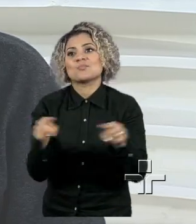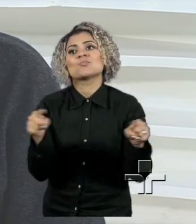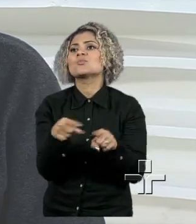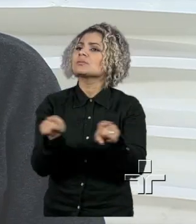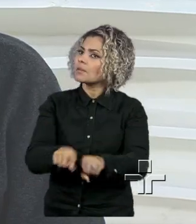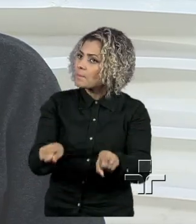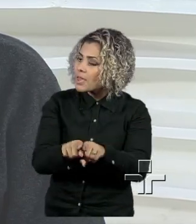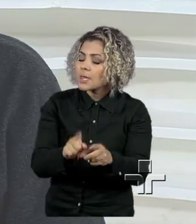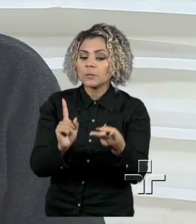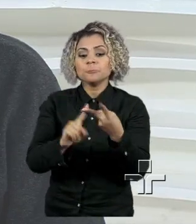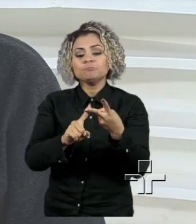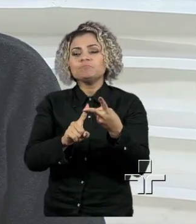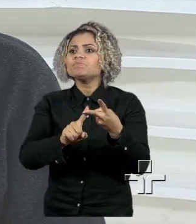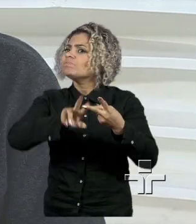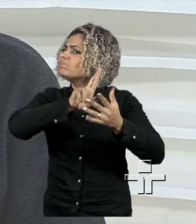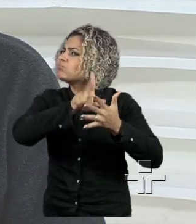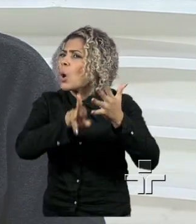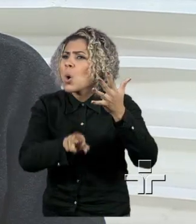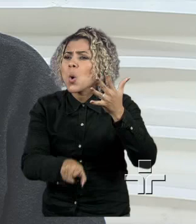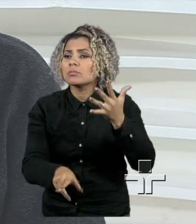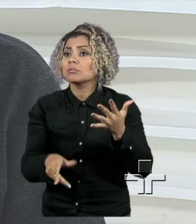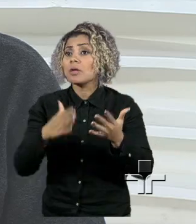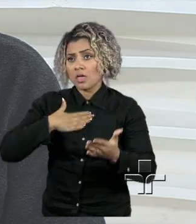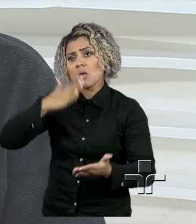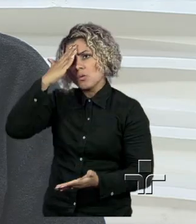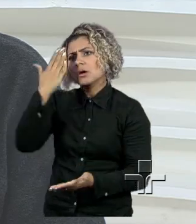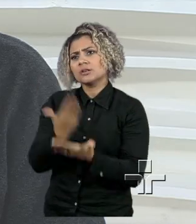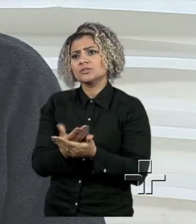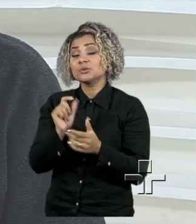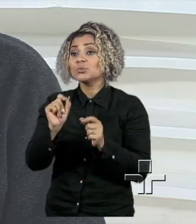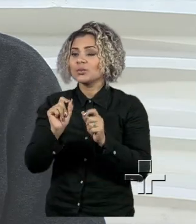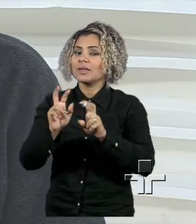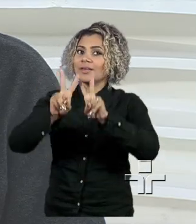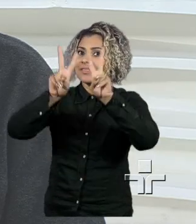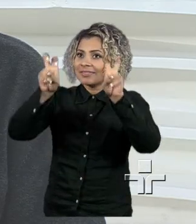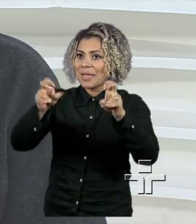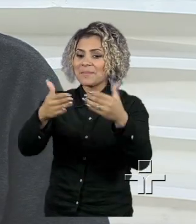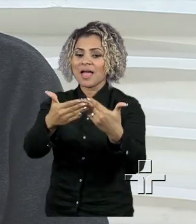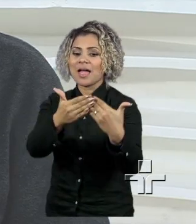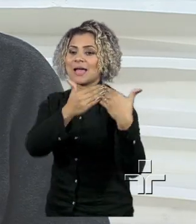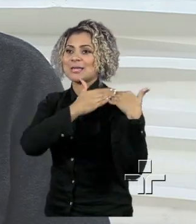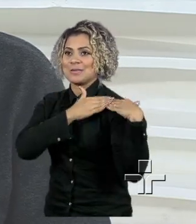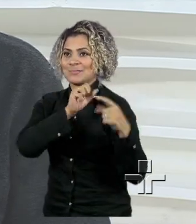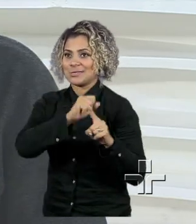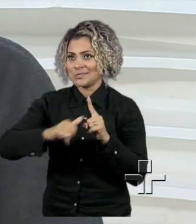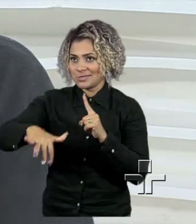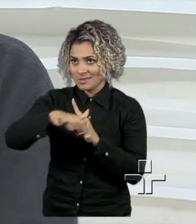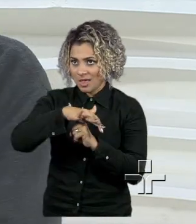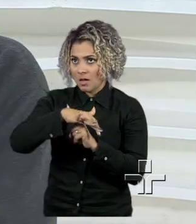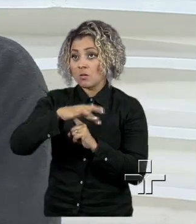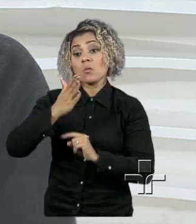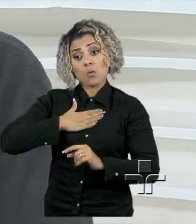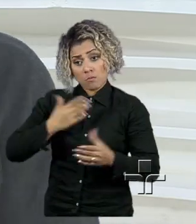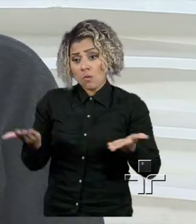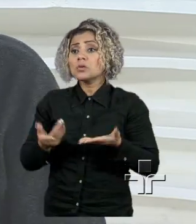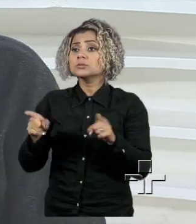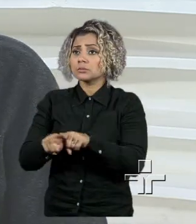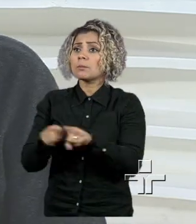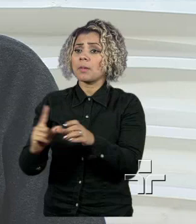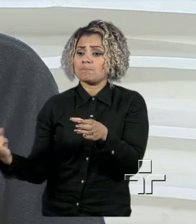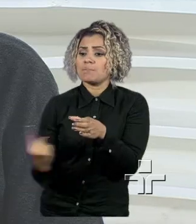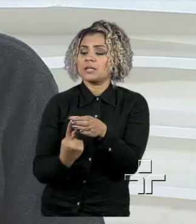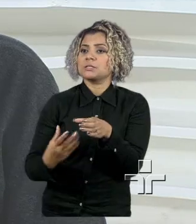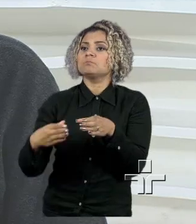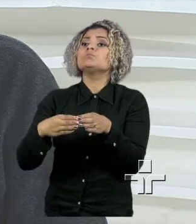E eu acredito que essa questão da responsabilidade social, hoje eu faço parte também, com